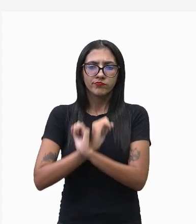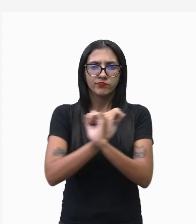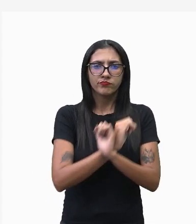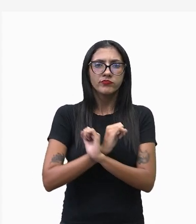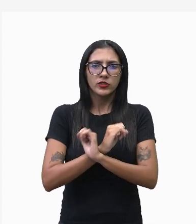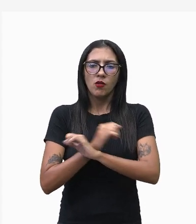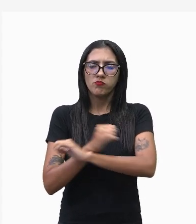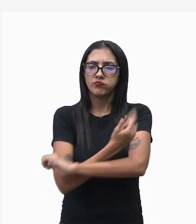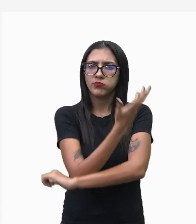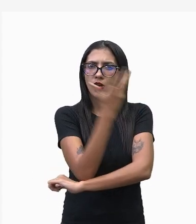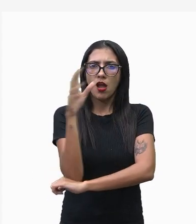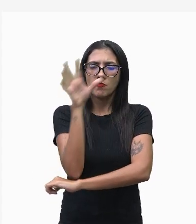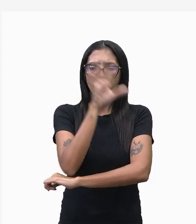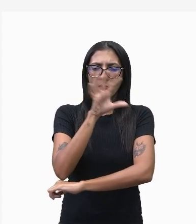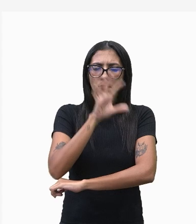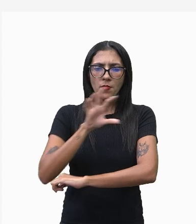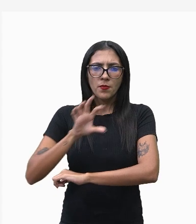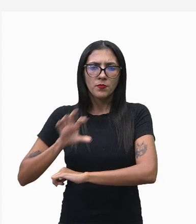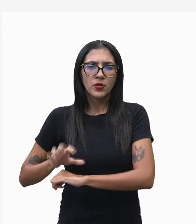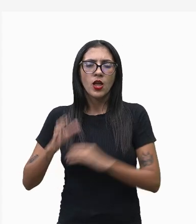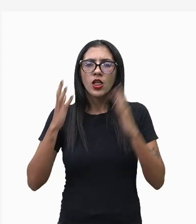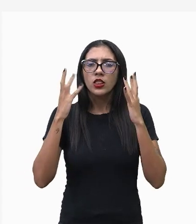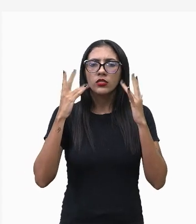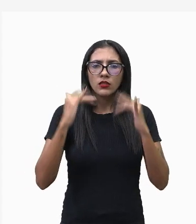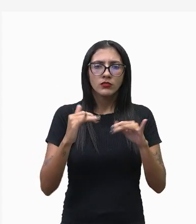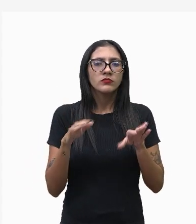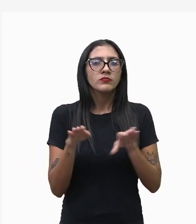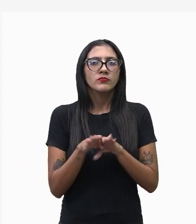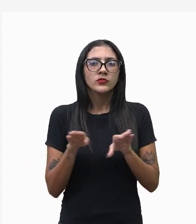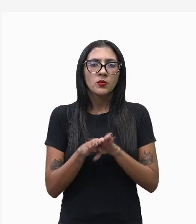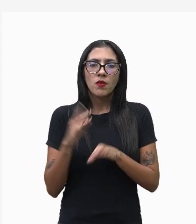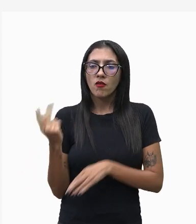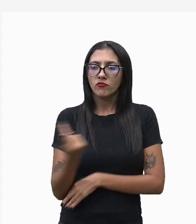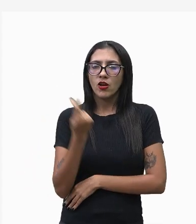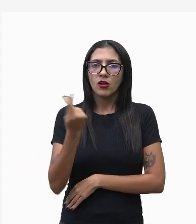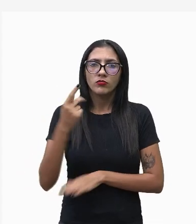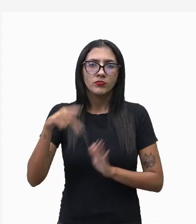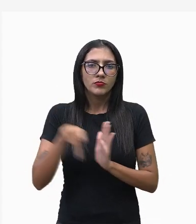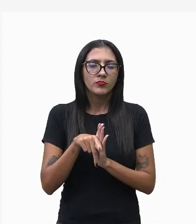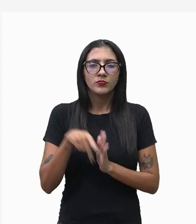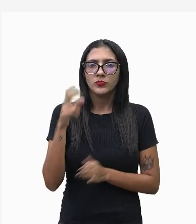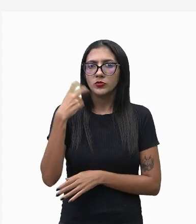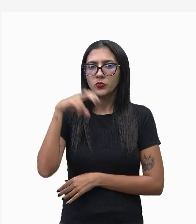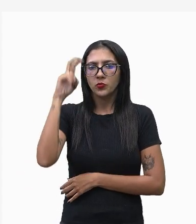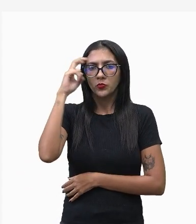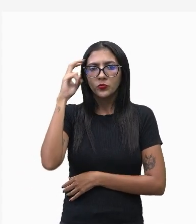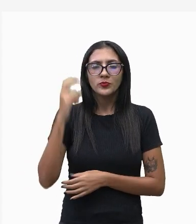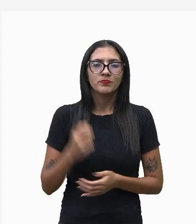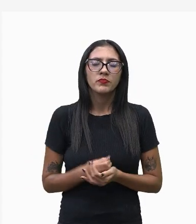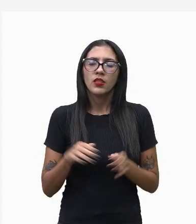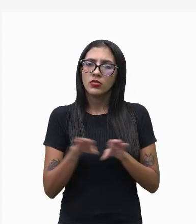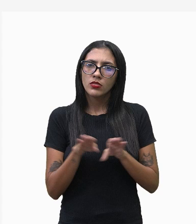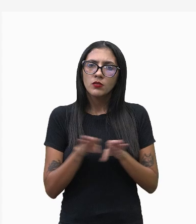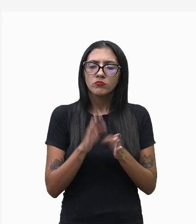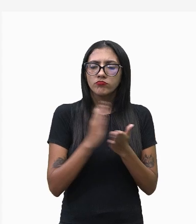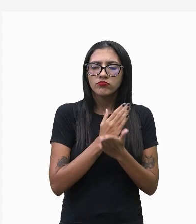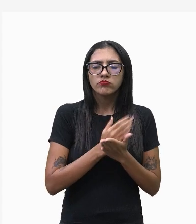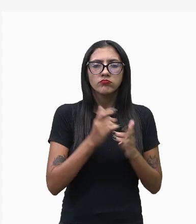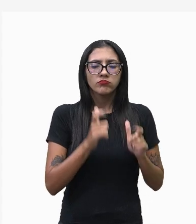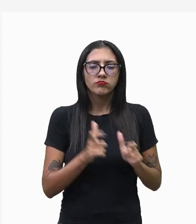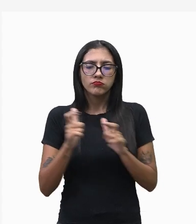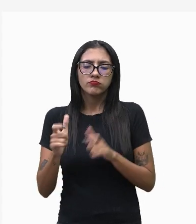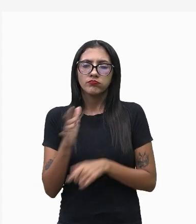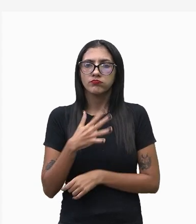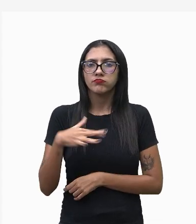biodiversidade, né, os recursos naturais e os valores culturais, também de determinadas regiões. Aqui